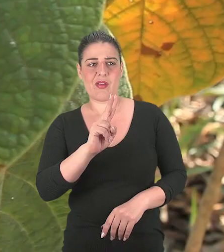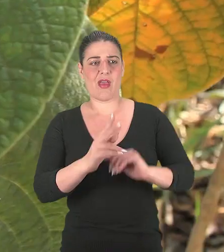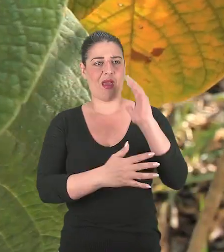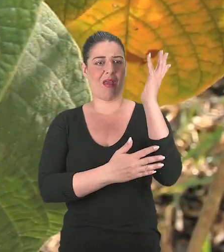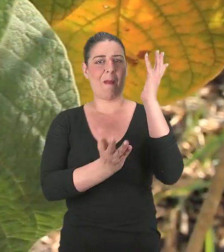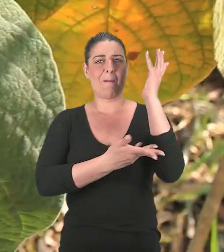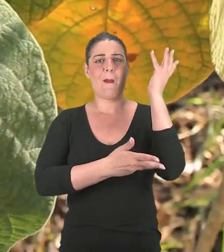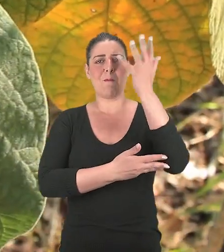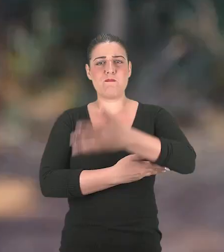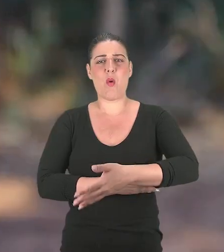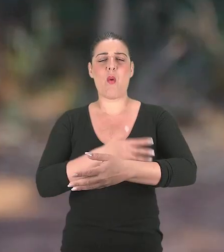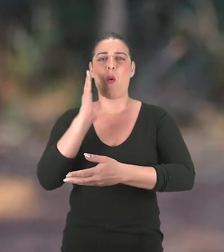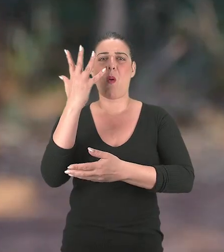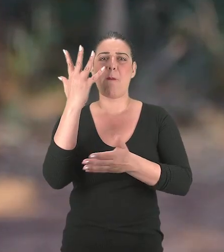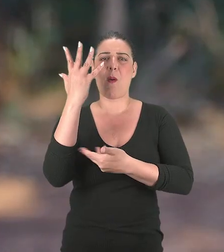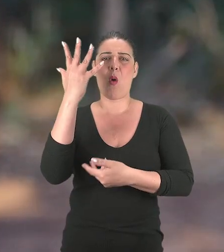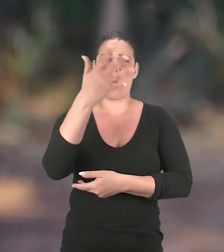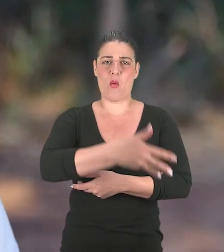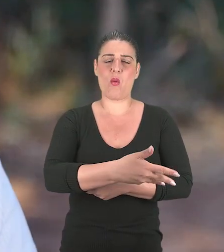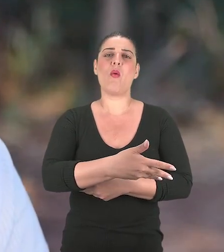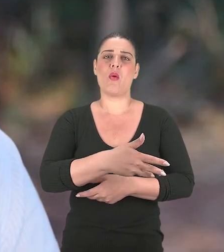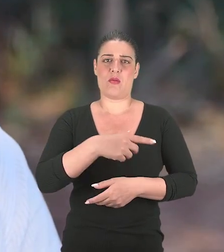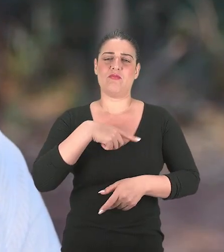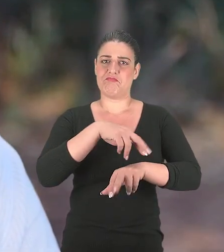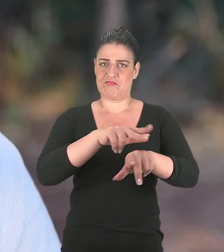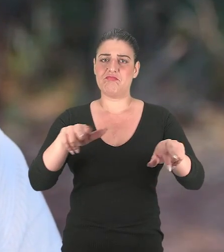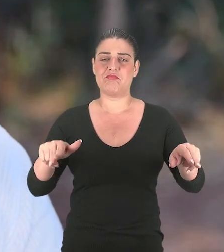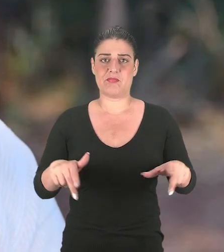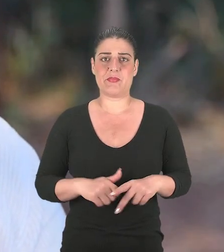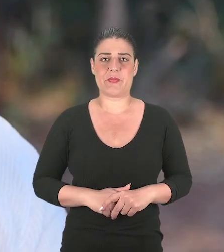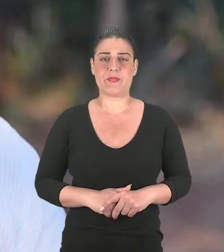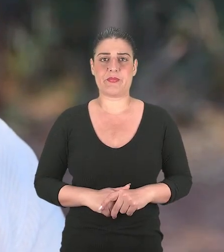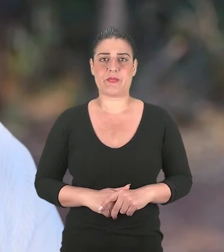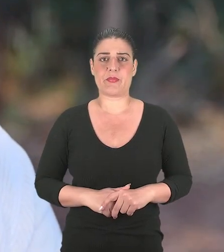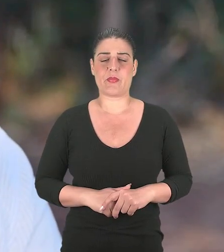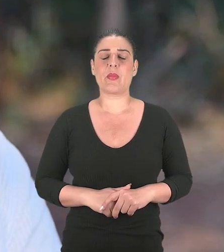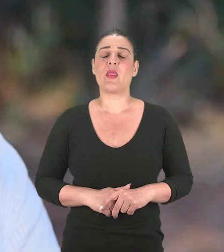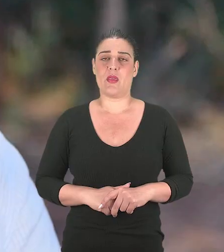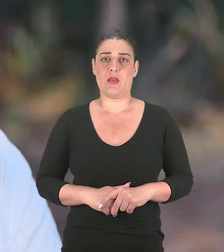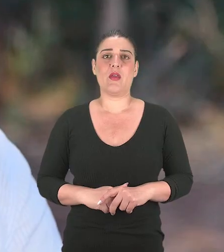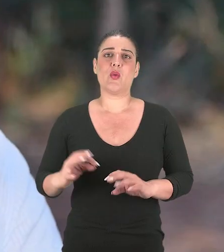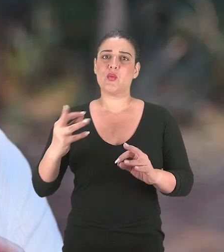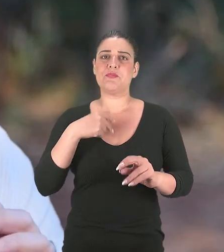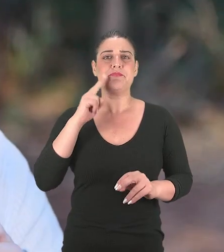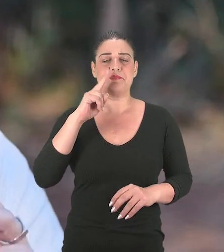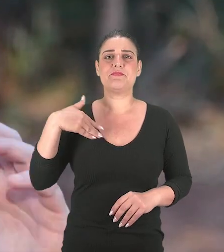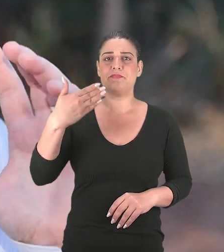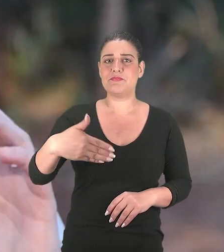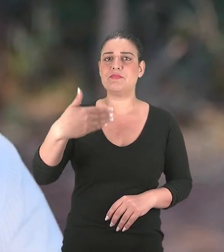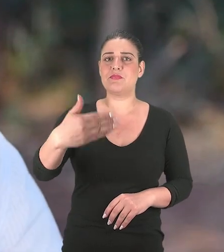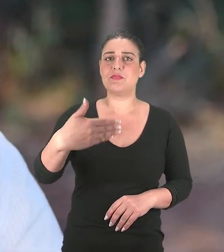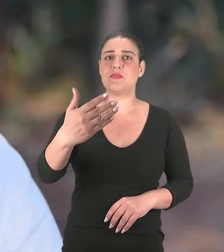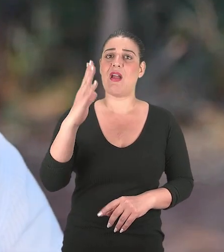troncos de grandes árvores que foram desmatadas ali, né? Então, tudo isso a gente vai ver ao longo do tempo,